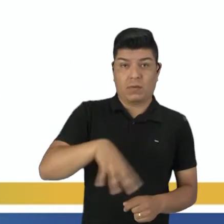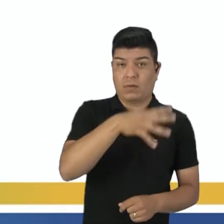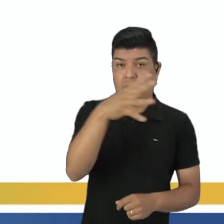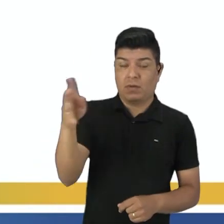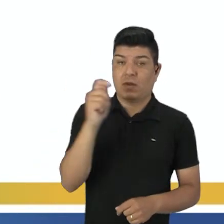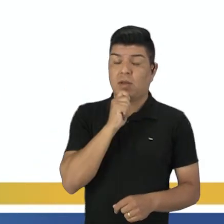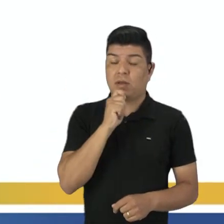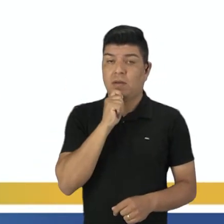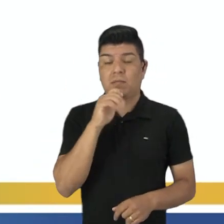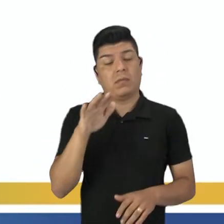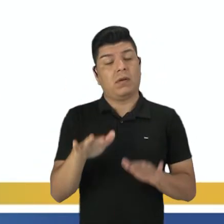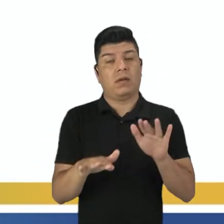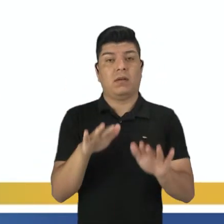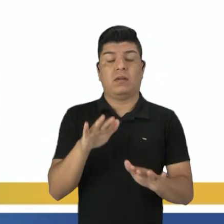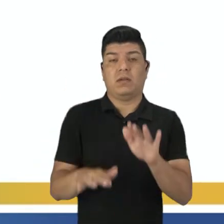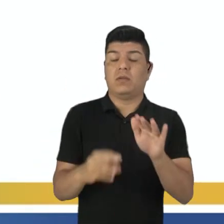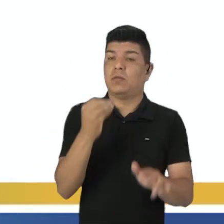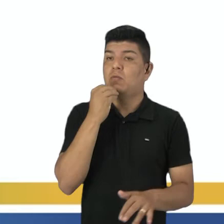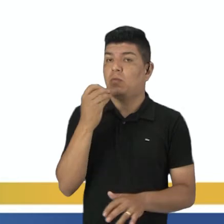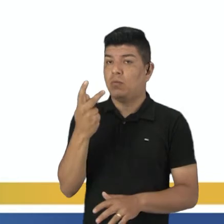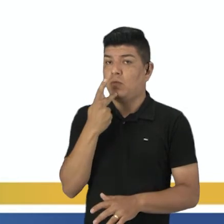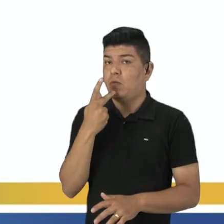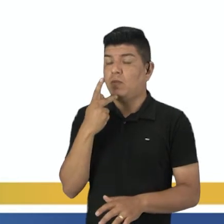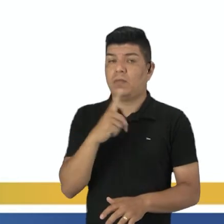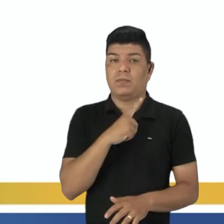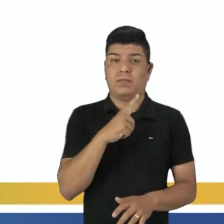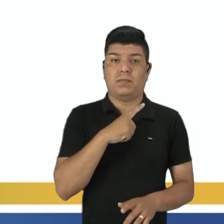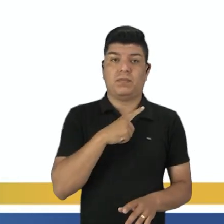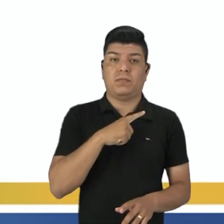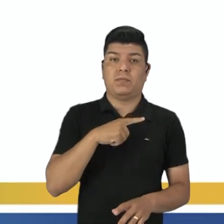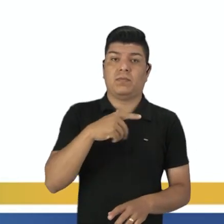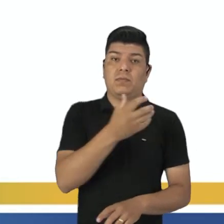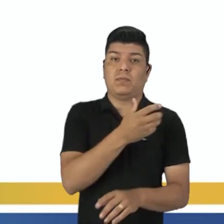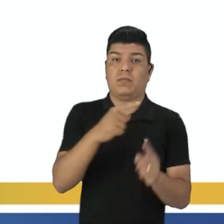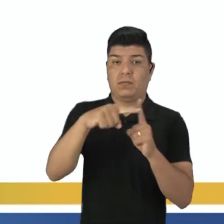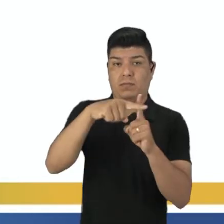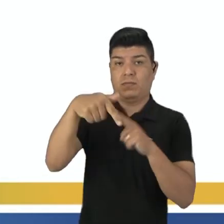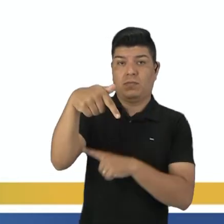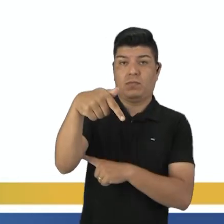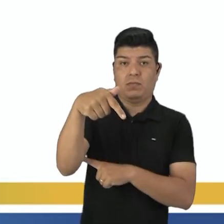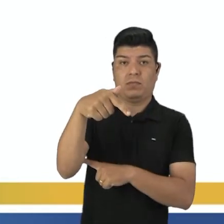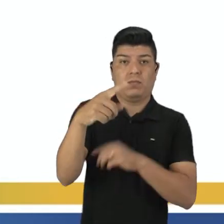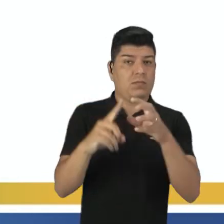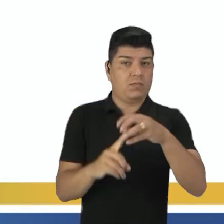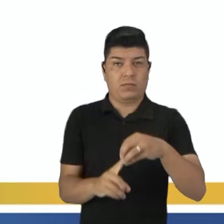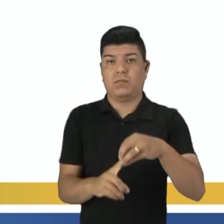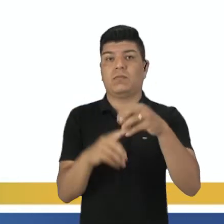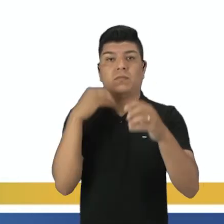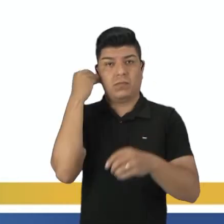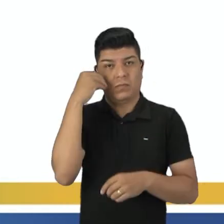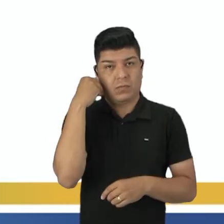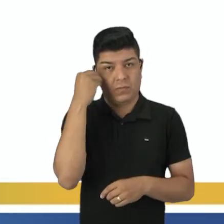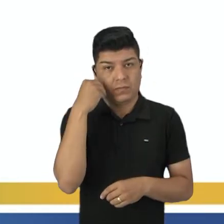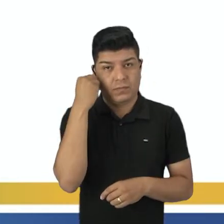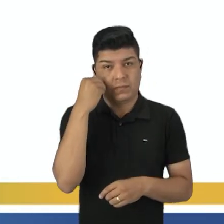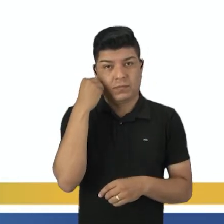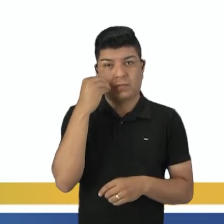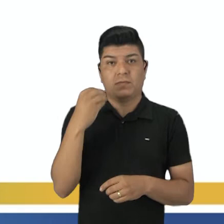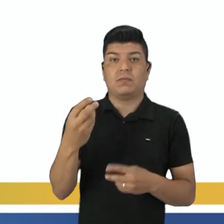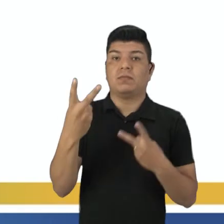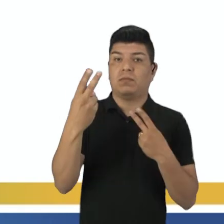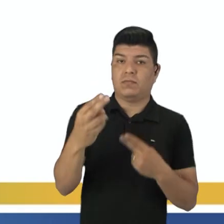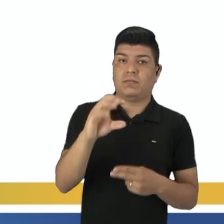posso estimar, né, que a probabilidade de se obter a soma 7, ao ser realizado uma única vez esse experimento, né, é